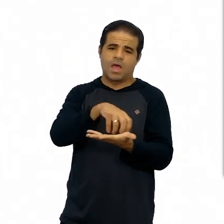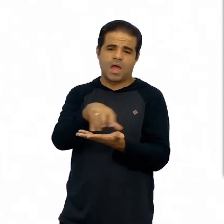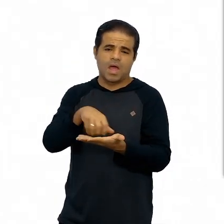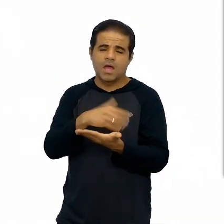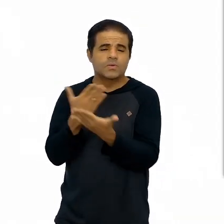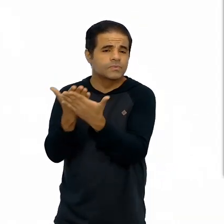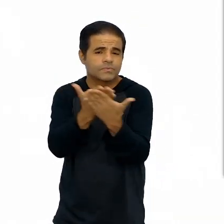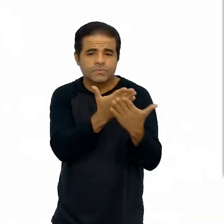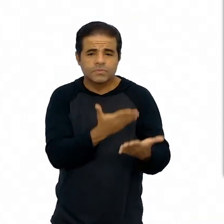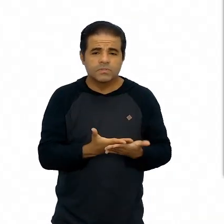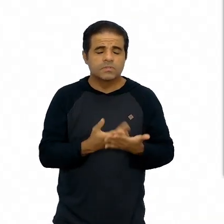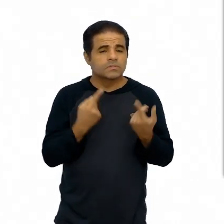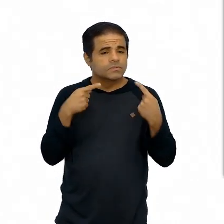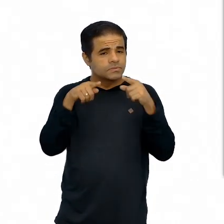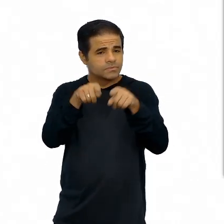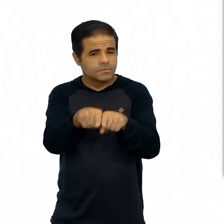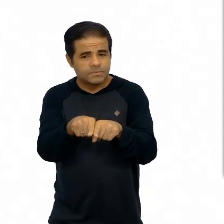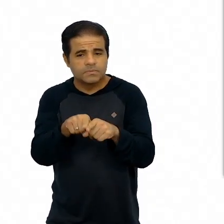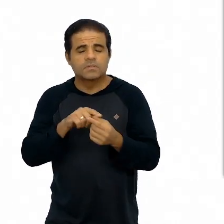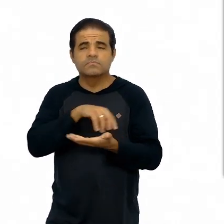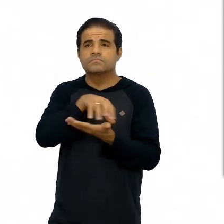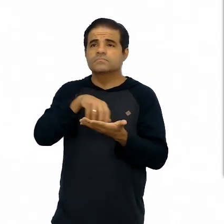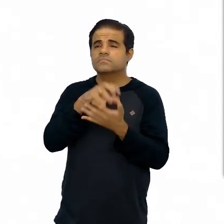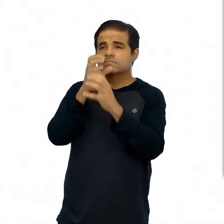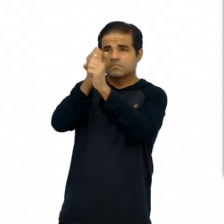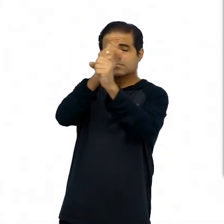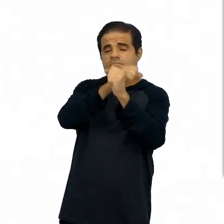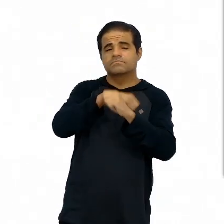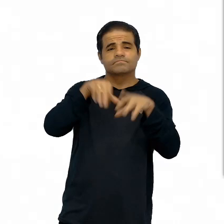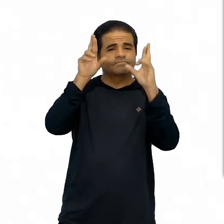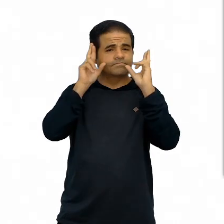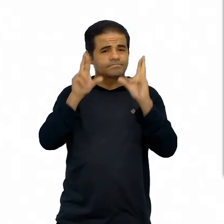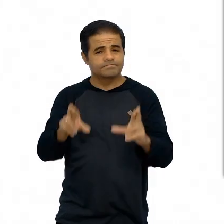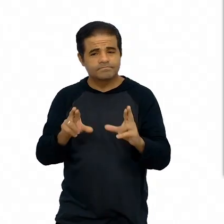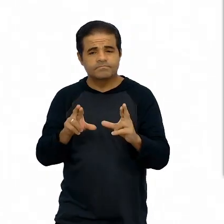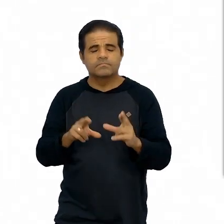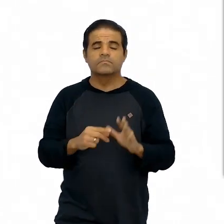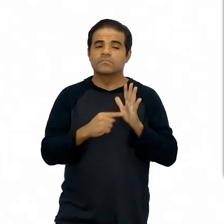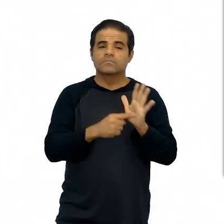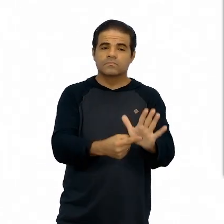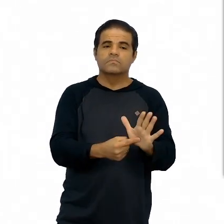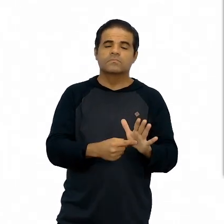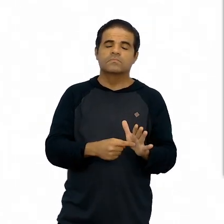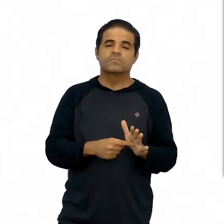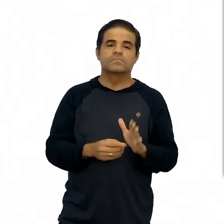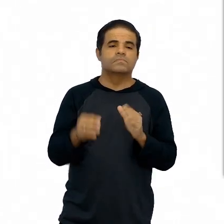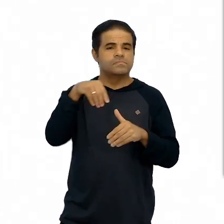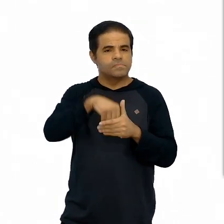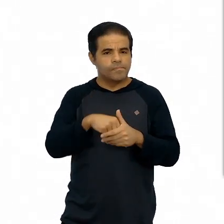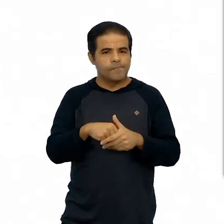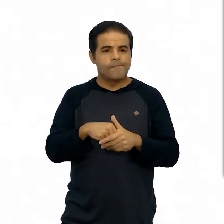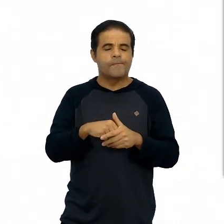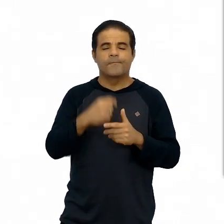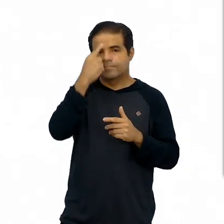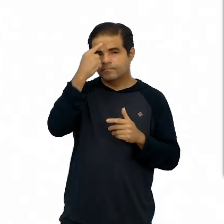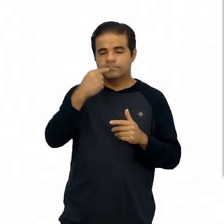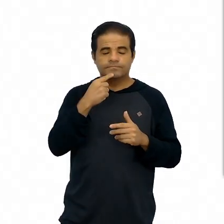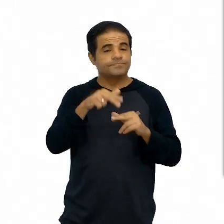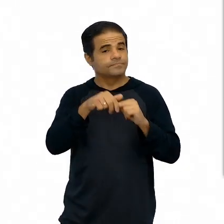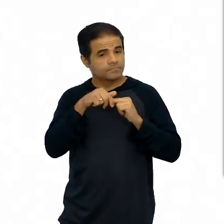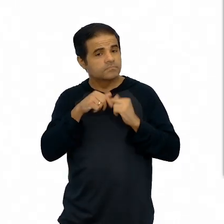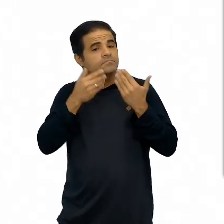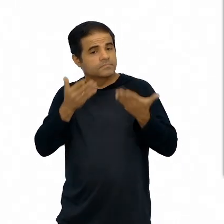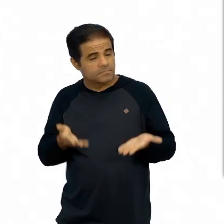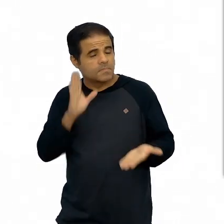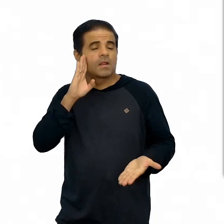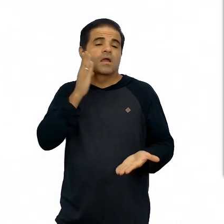Os estudantes associam perímetro à área, respectivamente a contorno e interior da superfície. Portanto, os